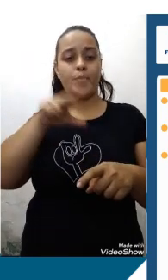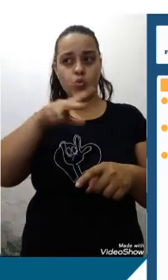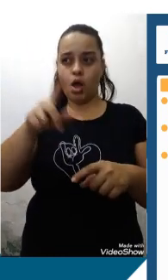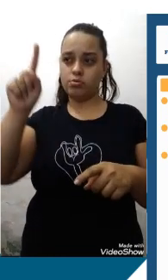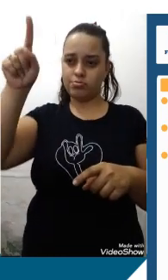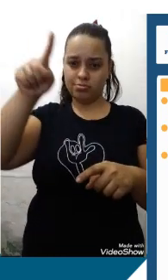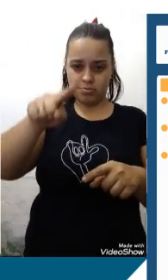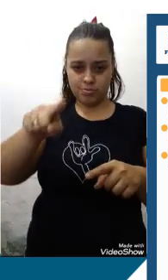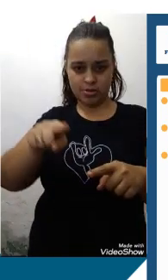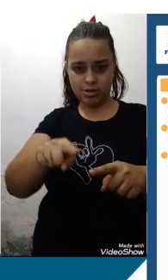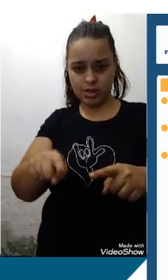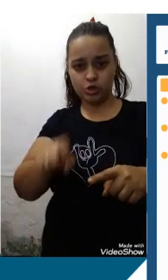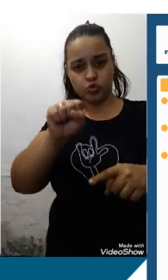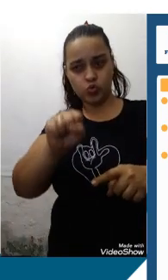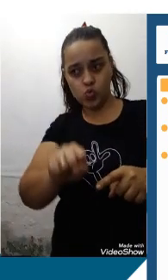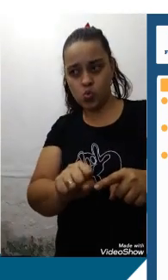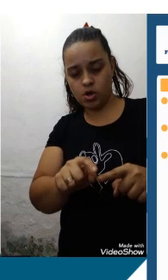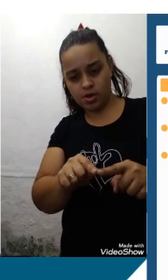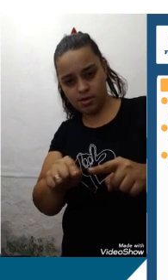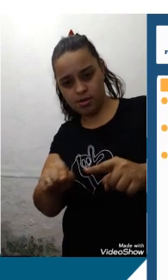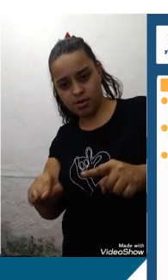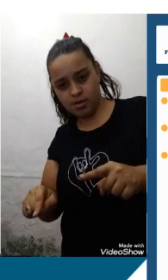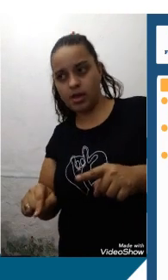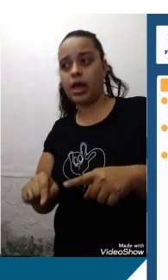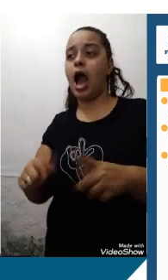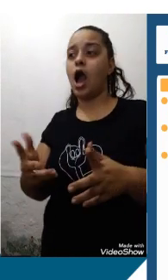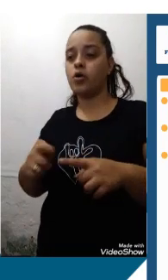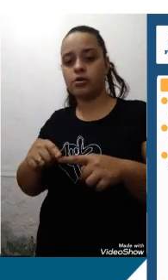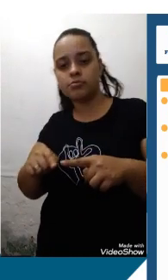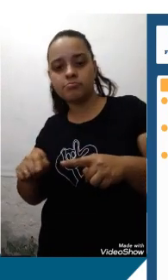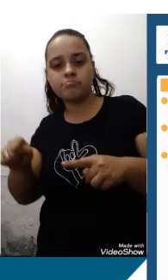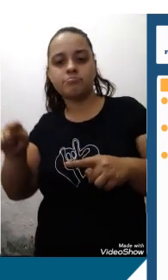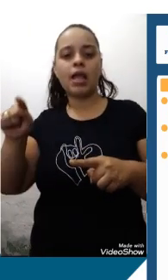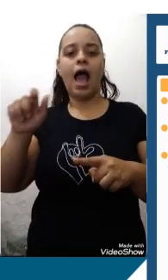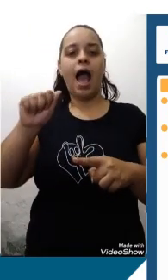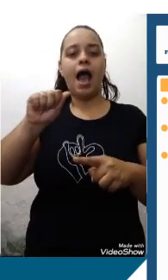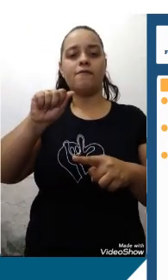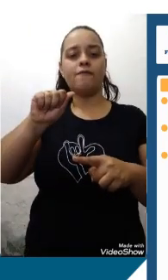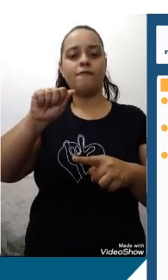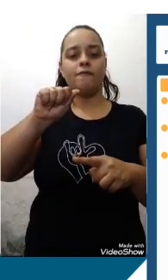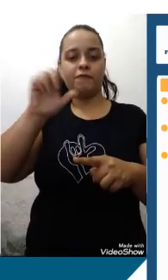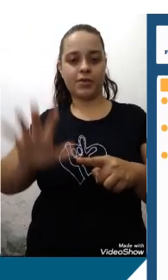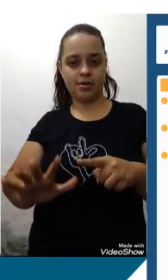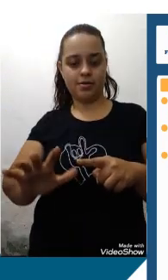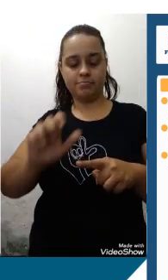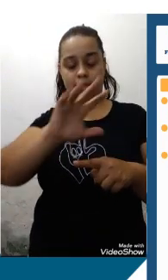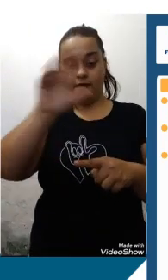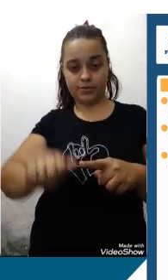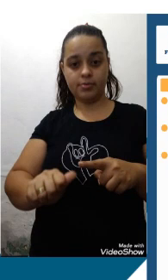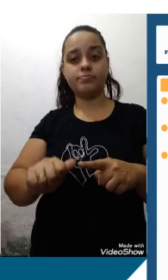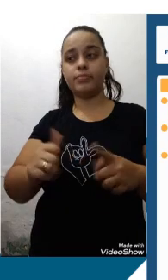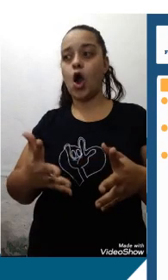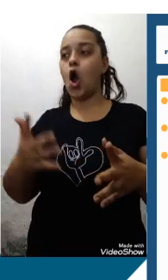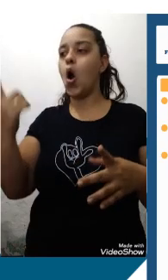o Atlântico em direção ao sul, passasse pelo Cabo da Boa Esperança e atingisse a costa oriental da África. Lá então, Vasco da